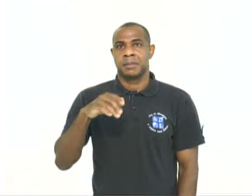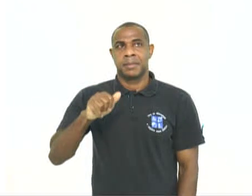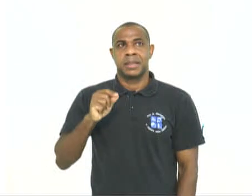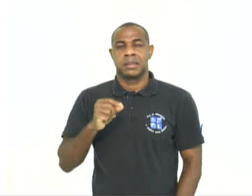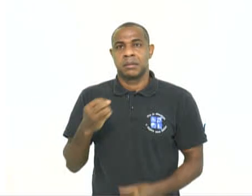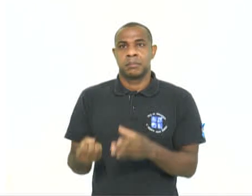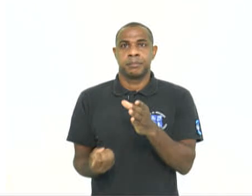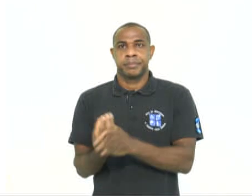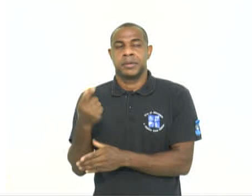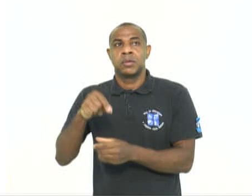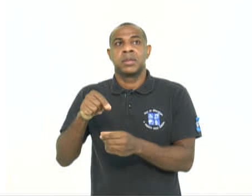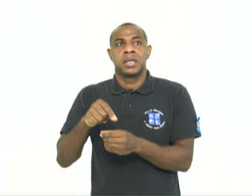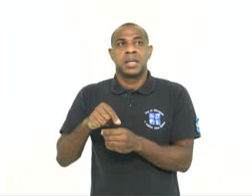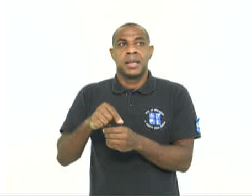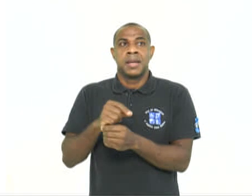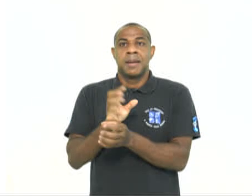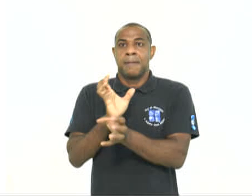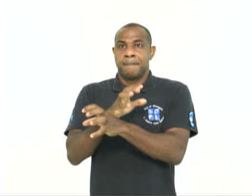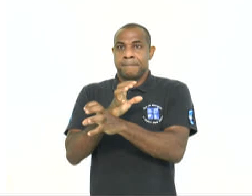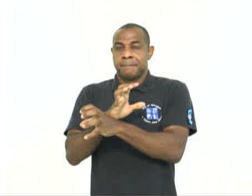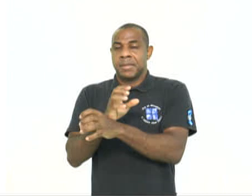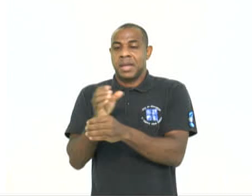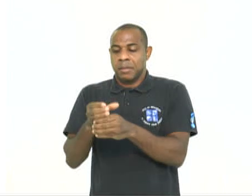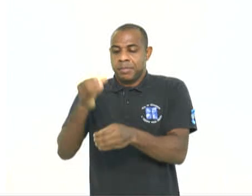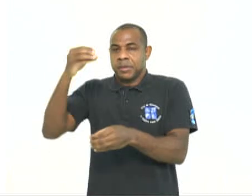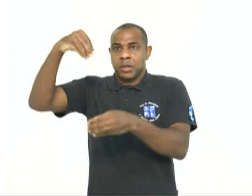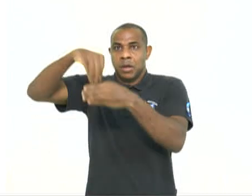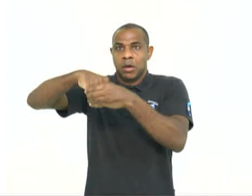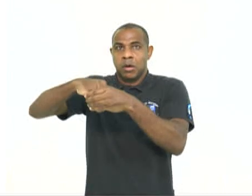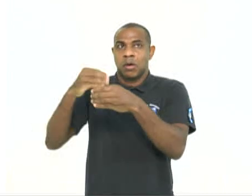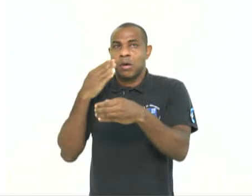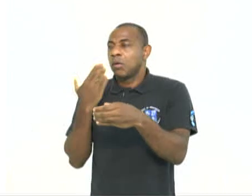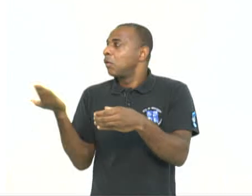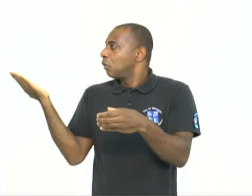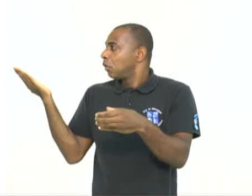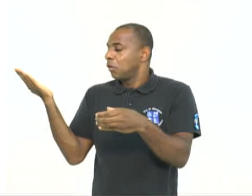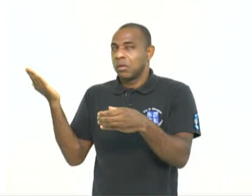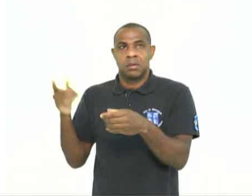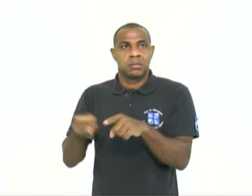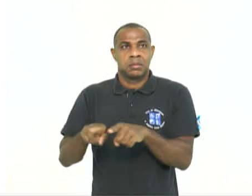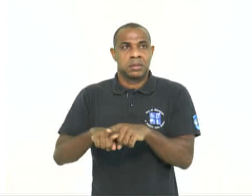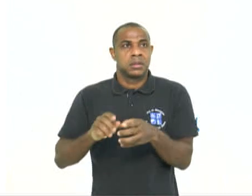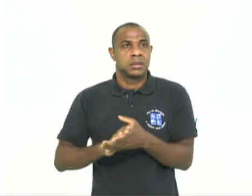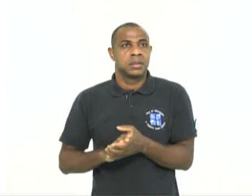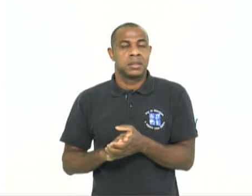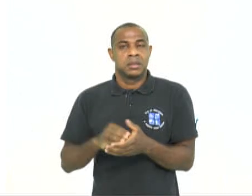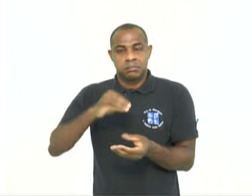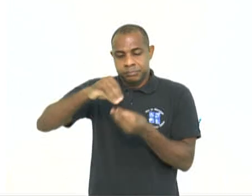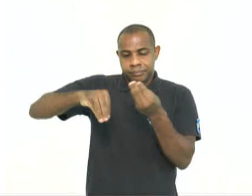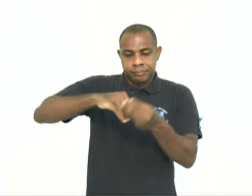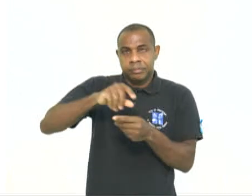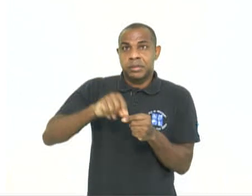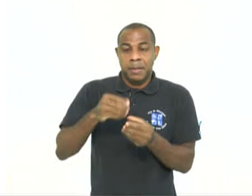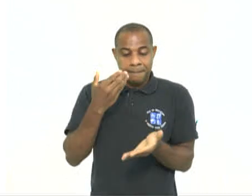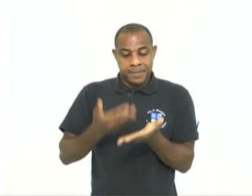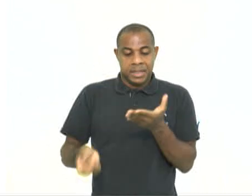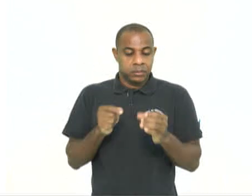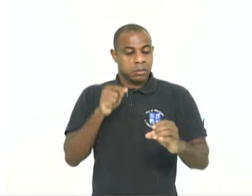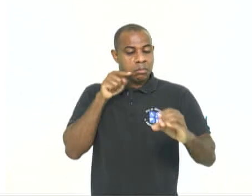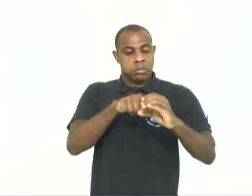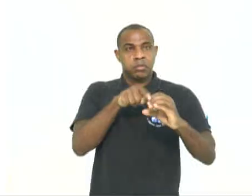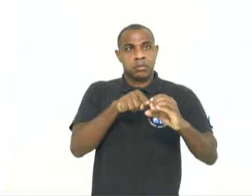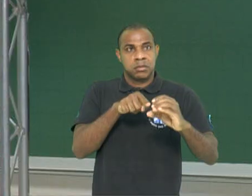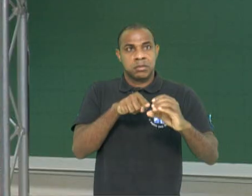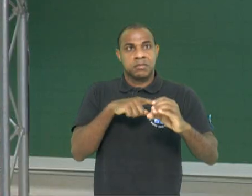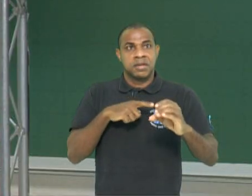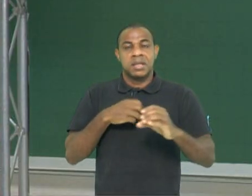óssea a partir de células nucleadas, os eritroblastos, por meio de uma série de transformações, né, incluindo a perda do núcleo. Então, depois, ela